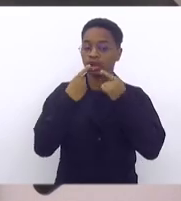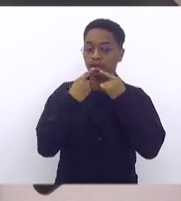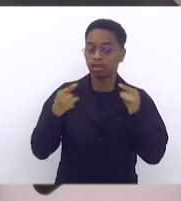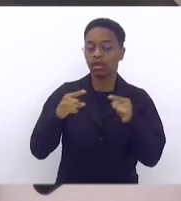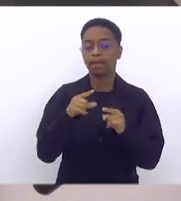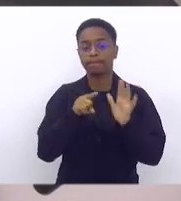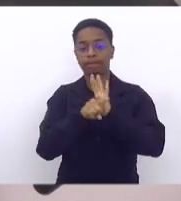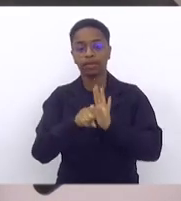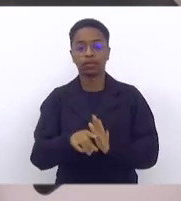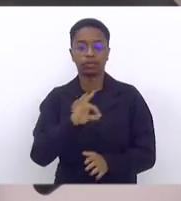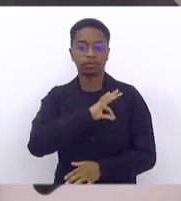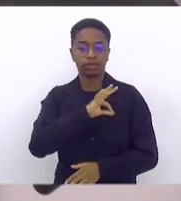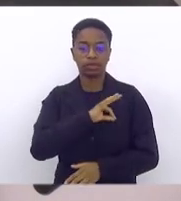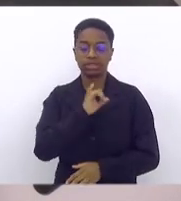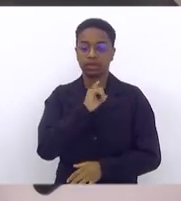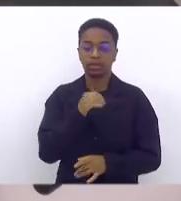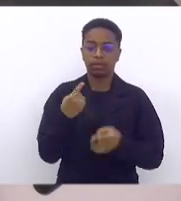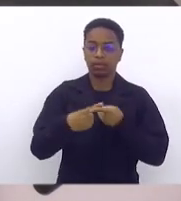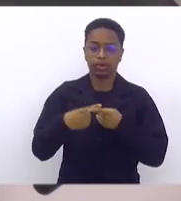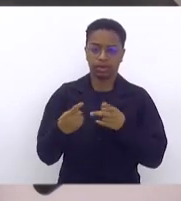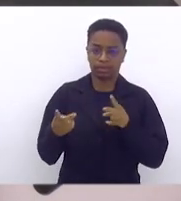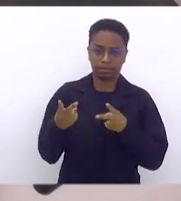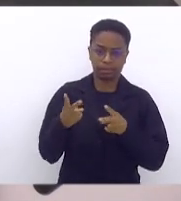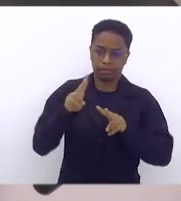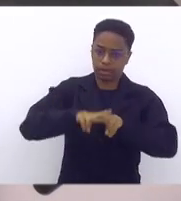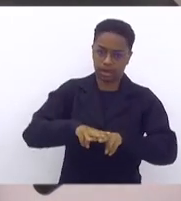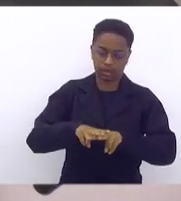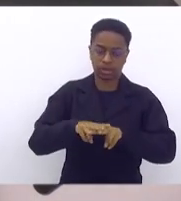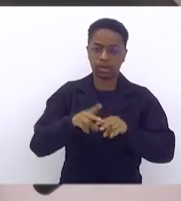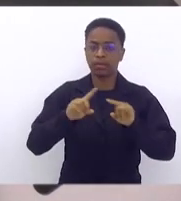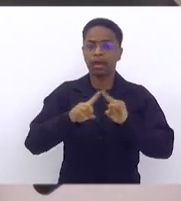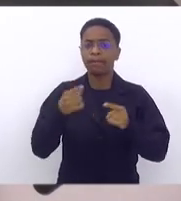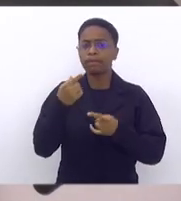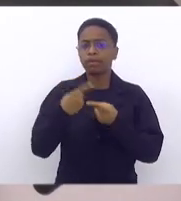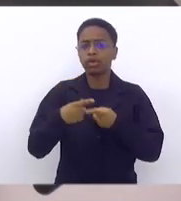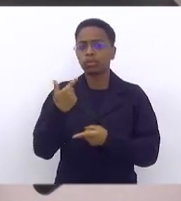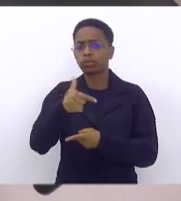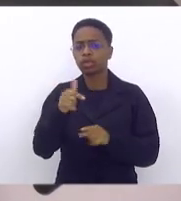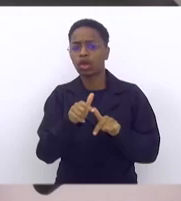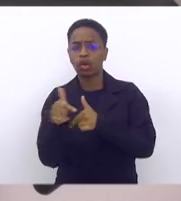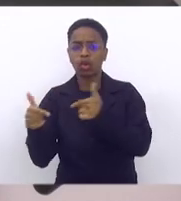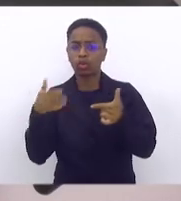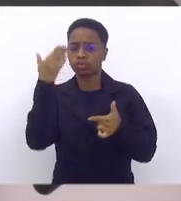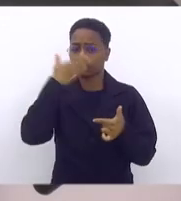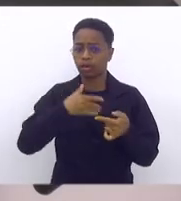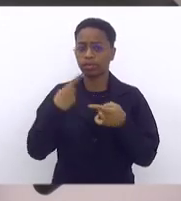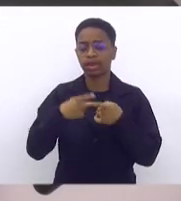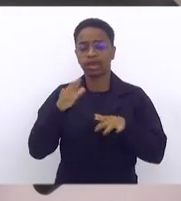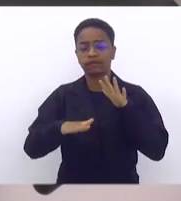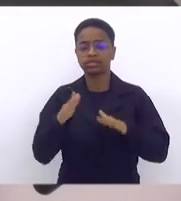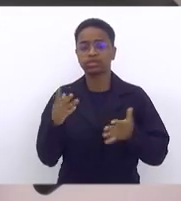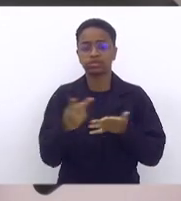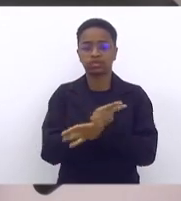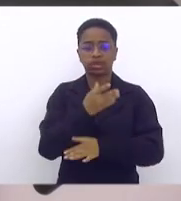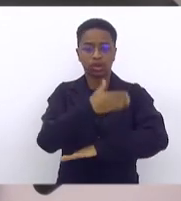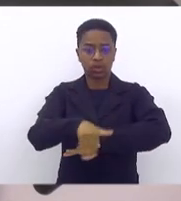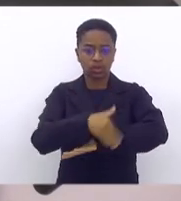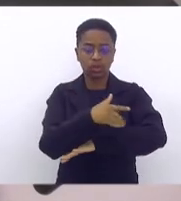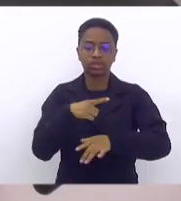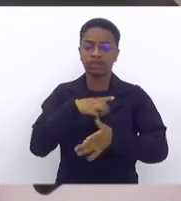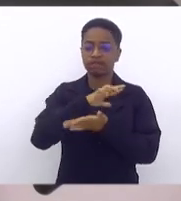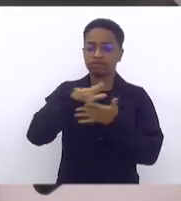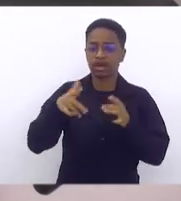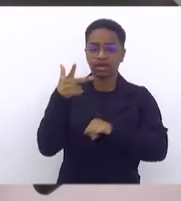os policiais militares que efetuaram a prisão, independente dos casos, por que outras provas não foram produzidas? Às vezes aconteceu numa via pública de dia, tinham